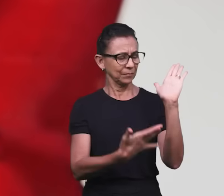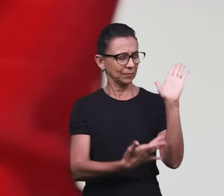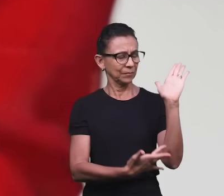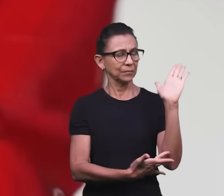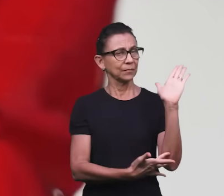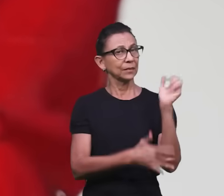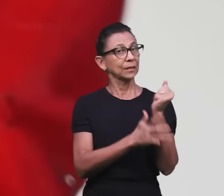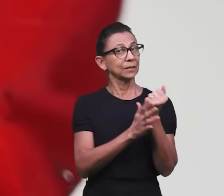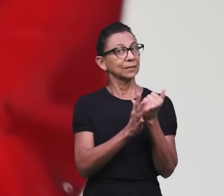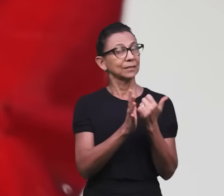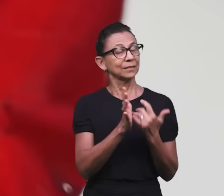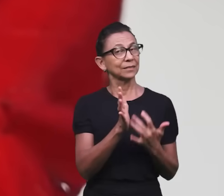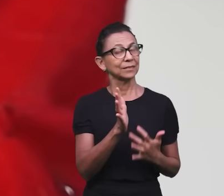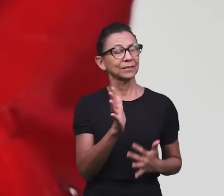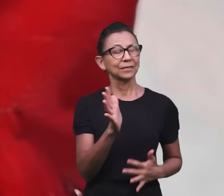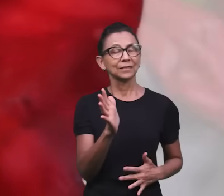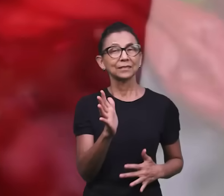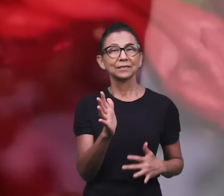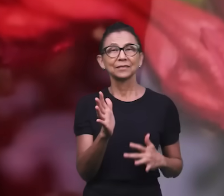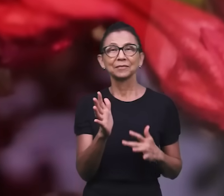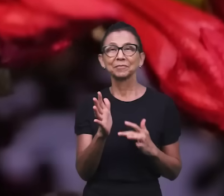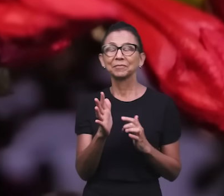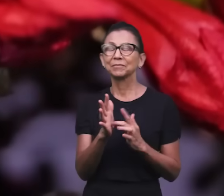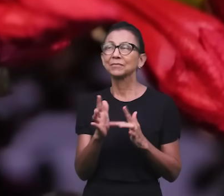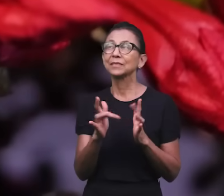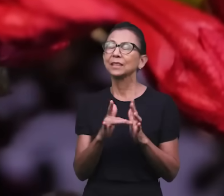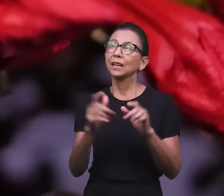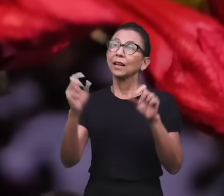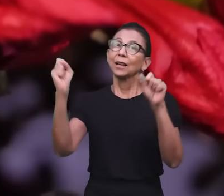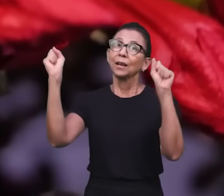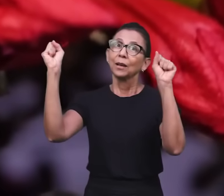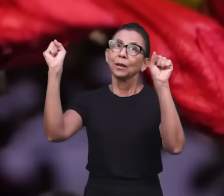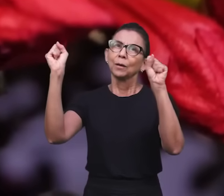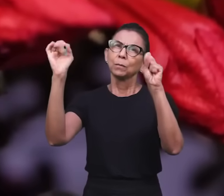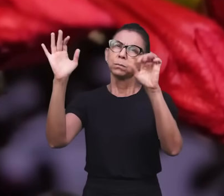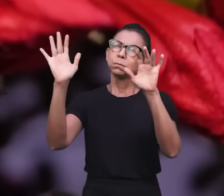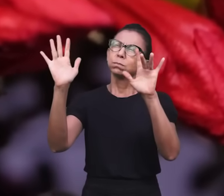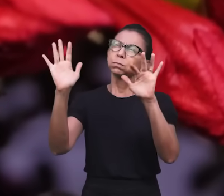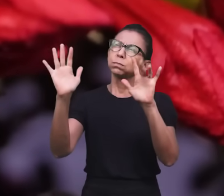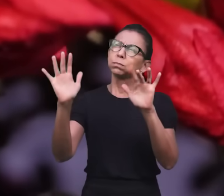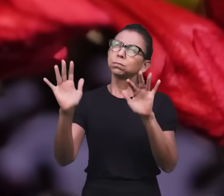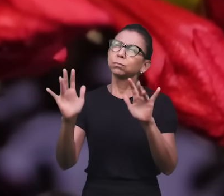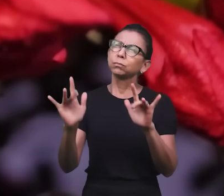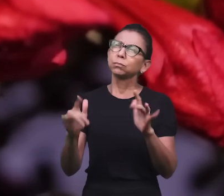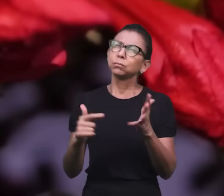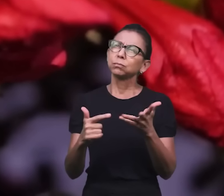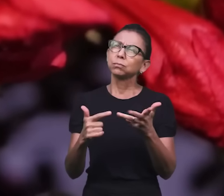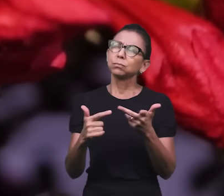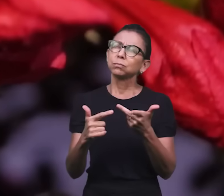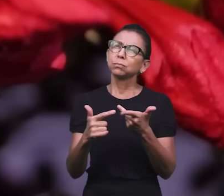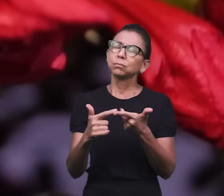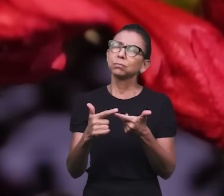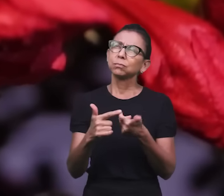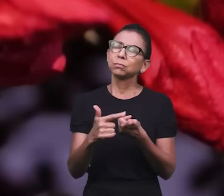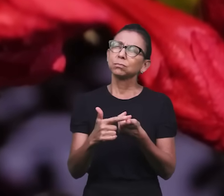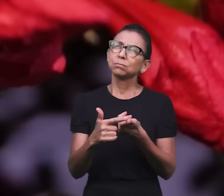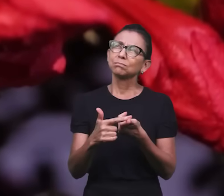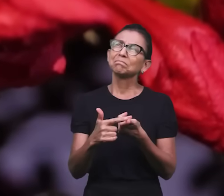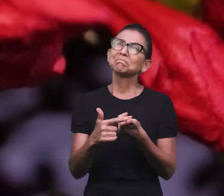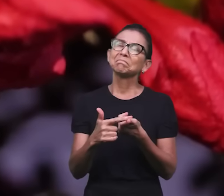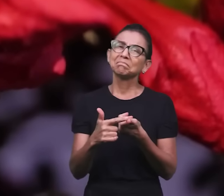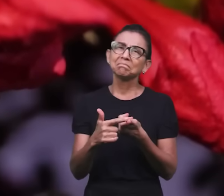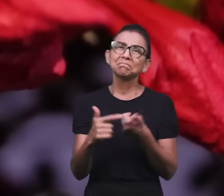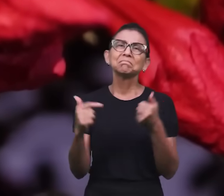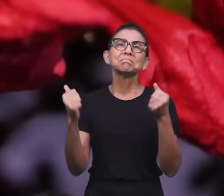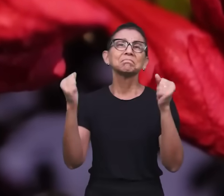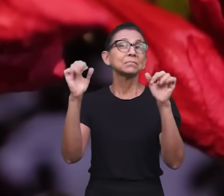Oh, que sangue cheio de virtude! Sangue que por